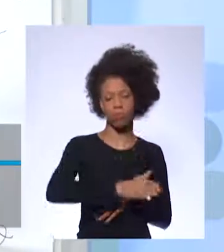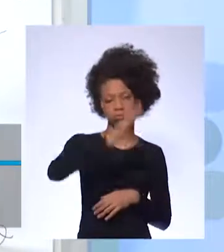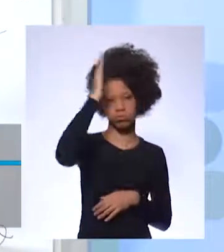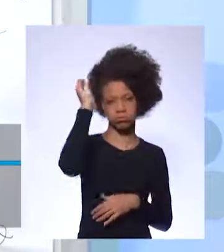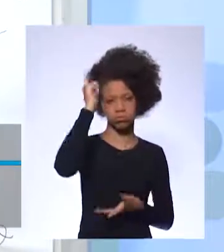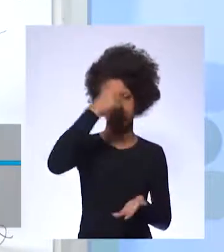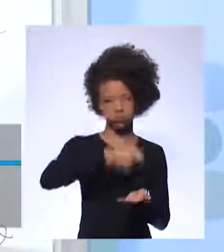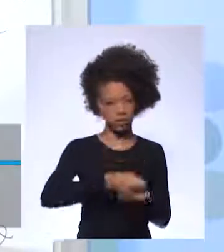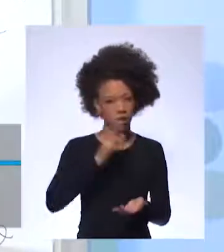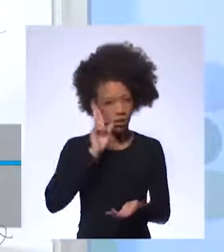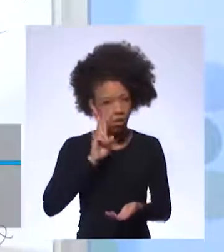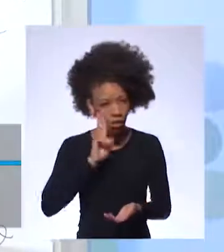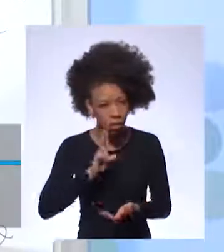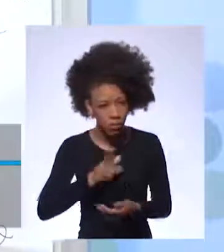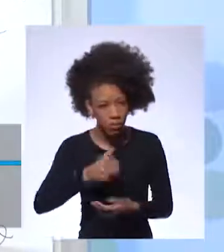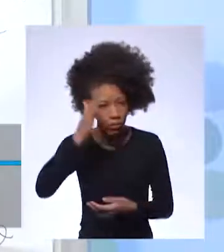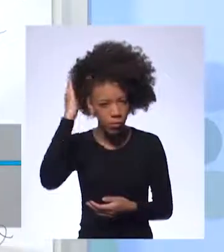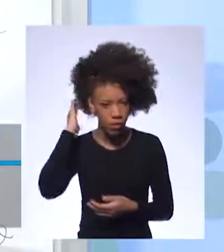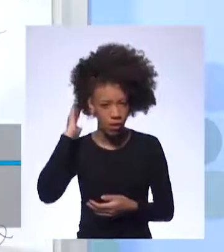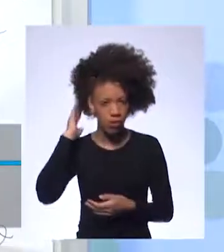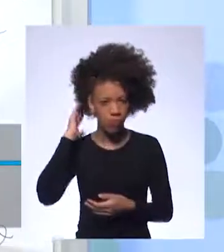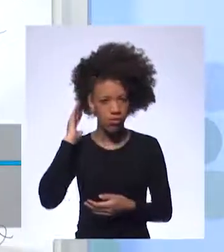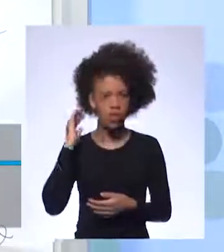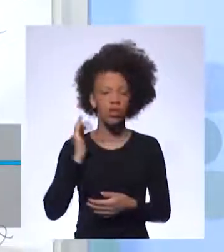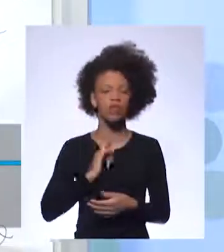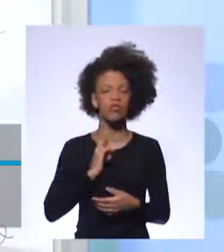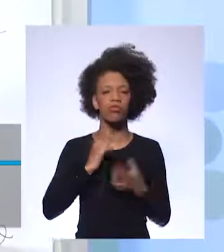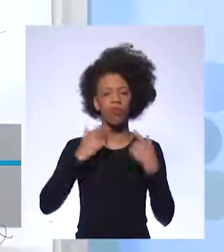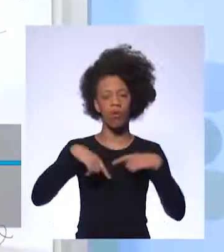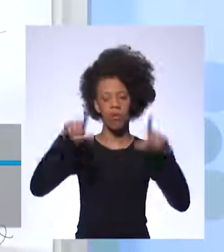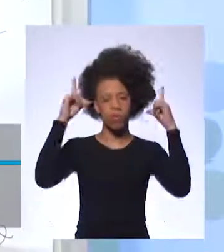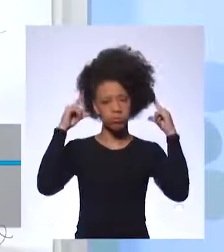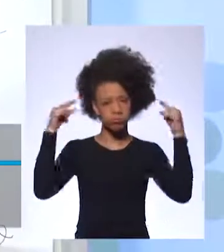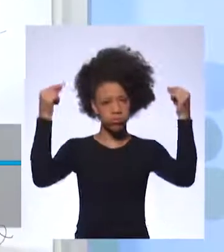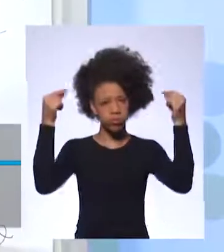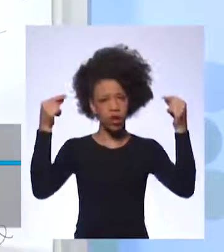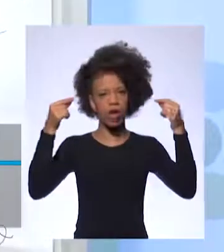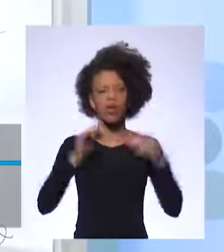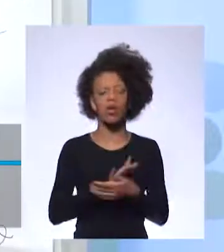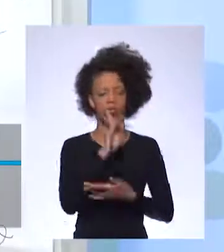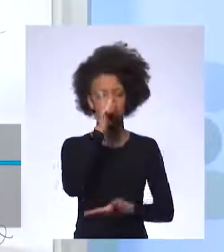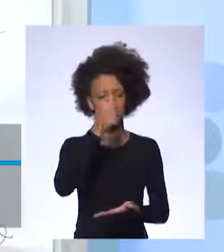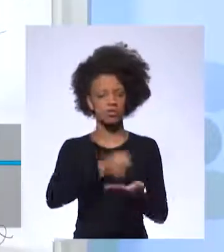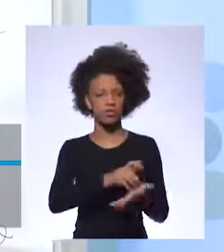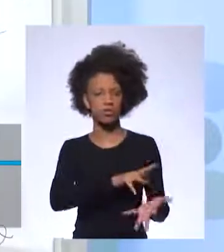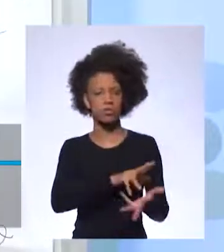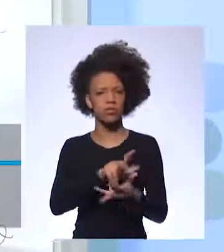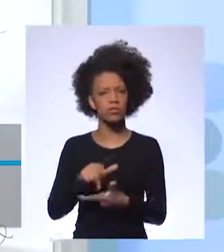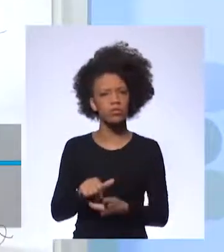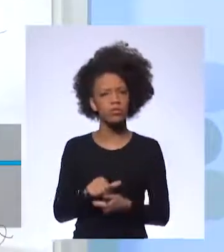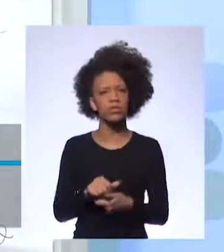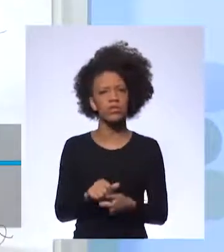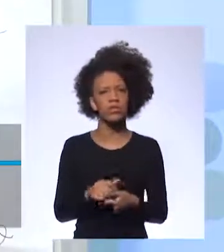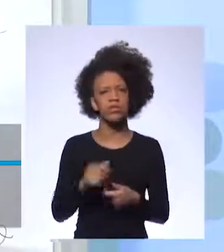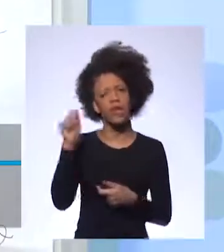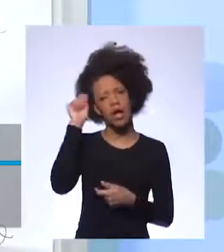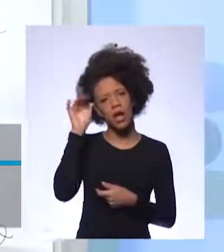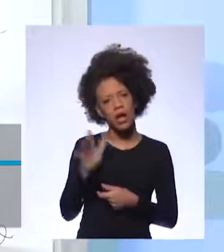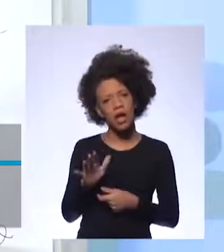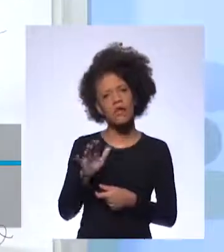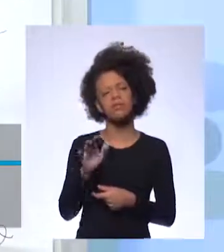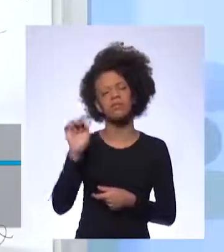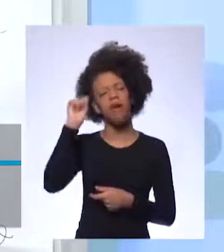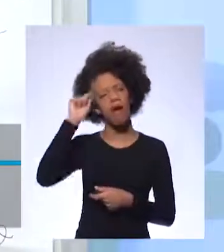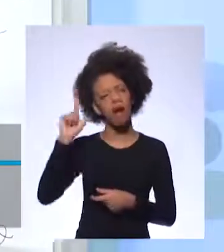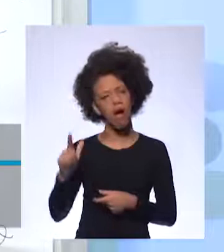lembra lá no Império Romano nós estamos um Imperador que uma sabe em todo império império esse que ia da África Ásia Europa